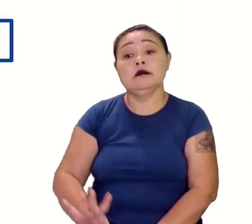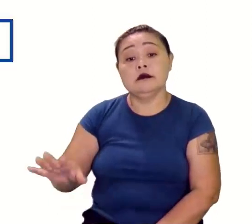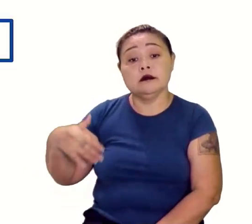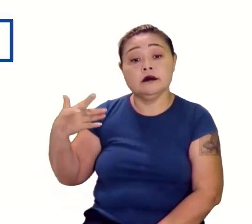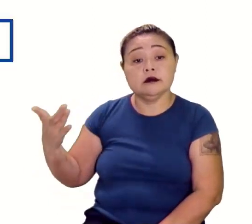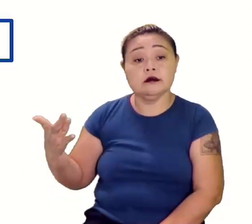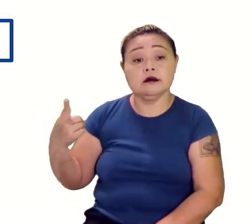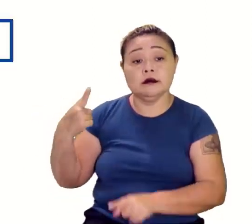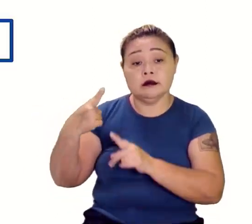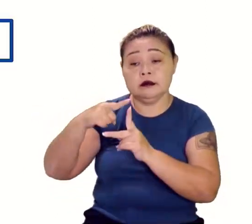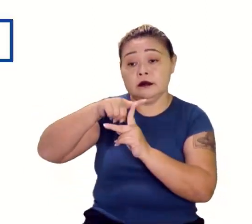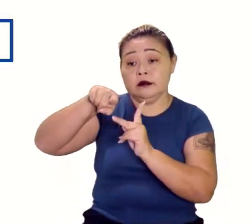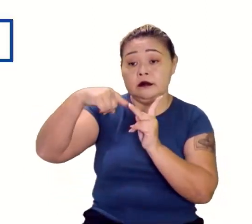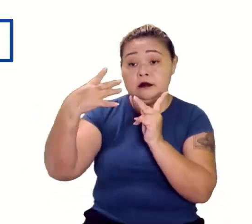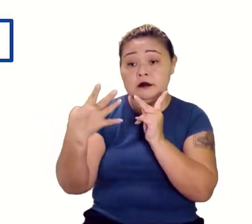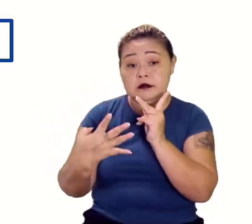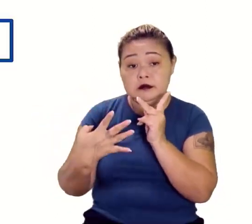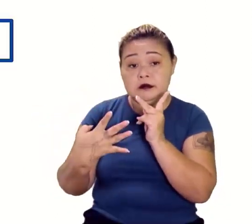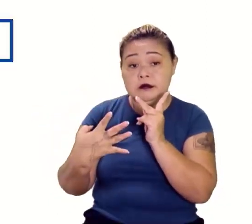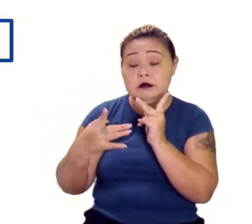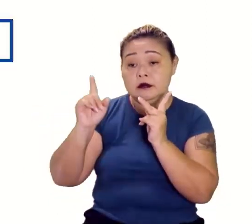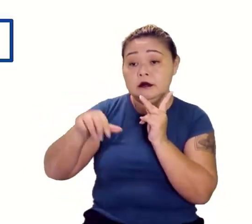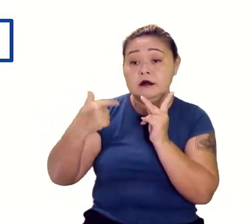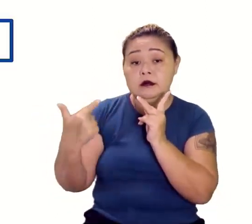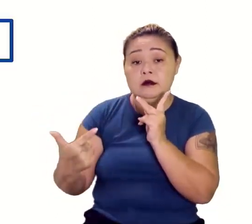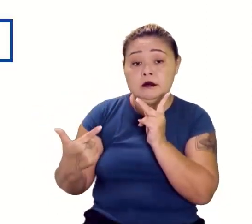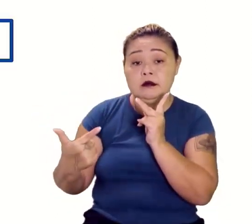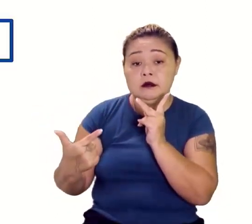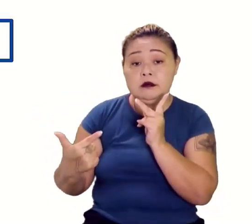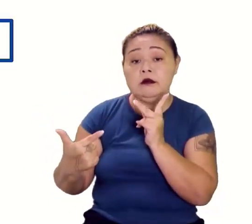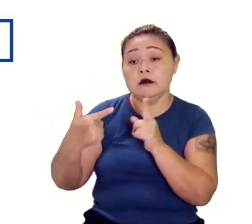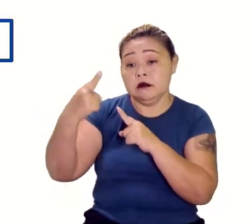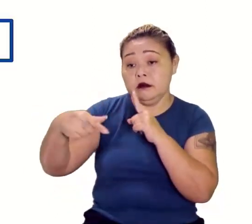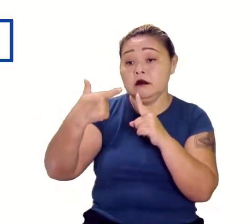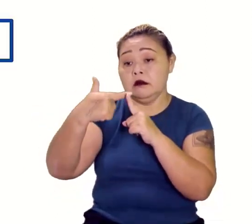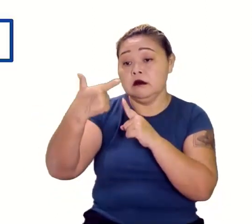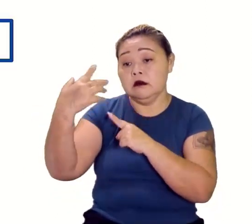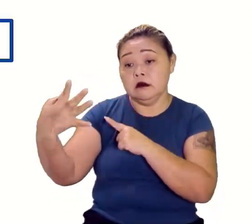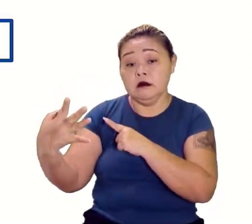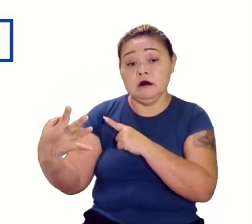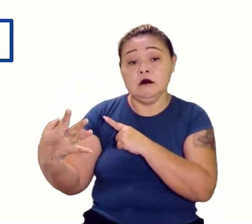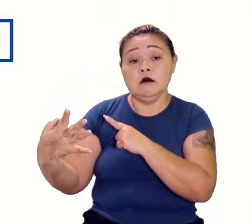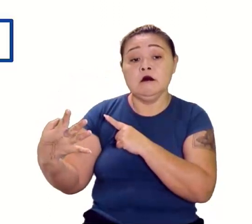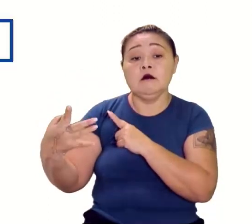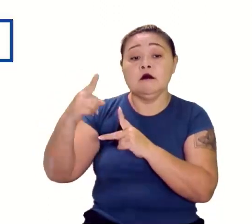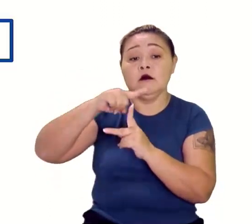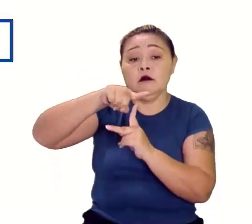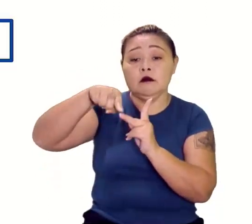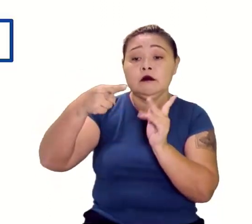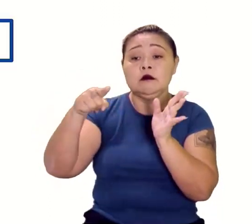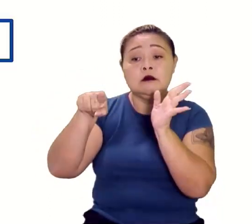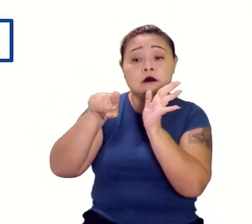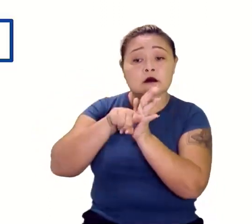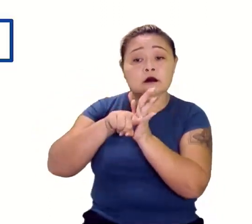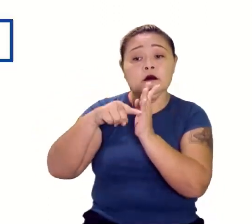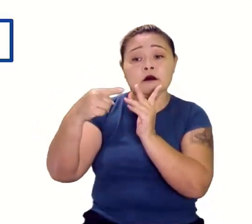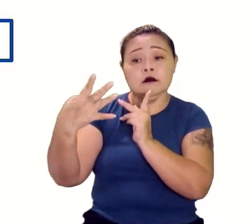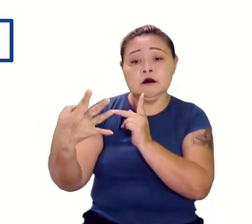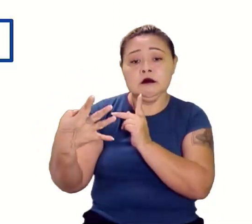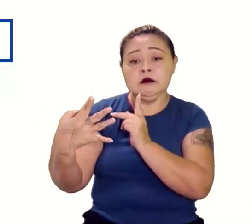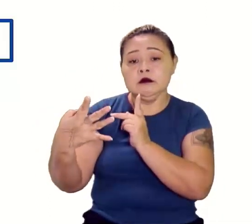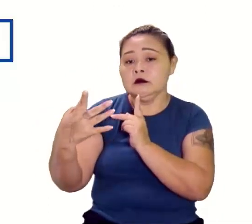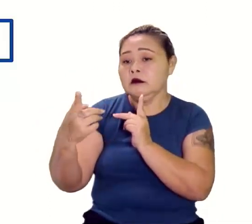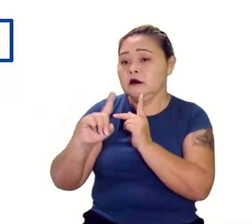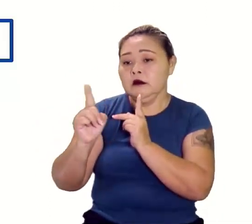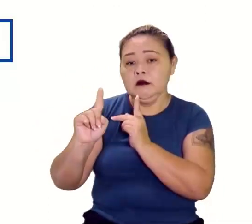Então, por quê? Raiz quadrada do número 4 é 2. 2 vezes 2 é 4. Agora, raiz quadrada de menos